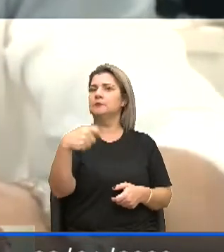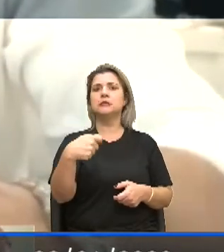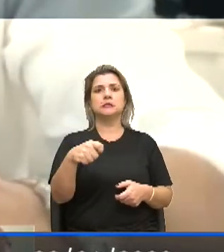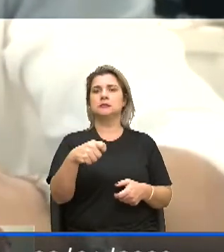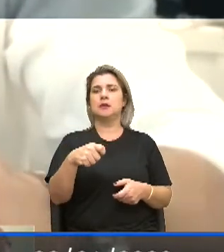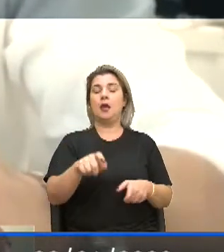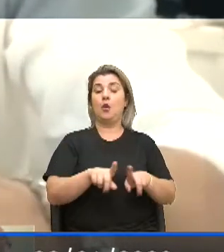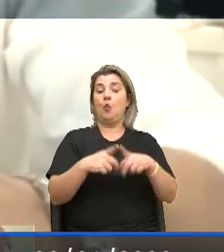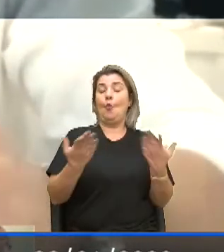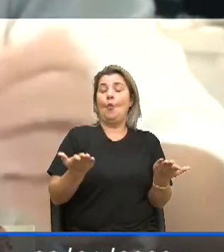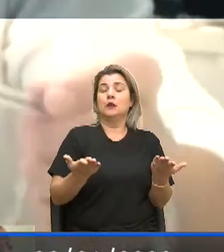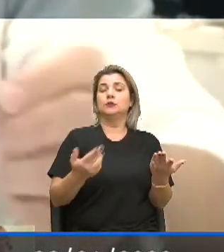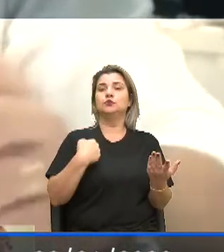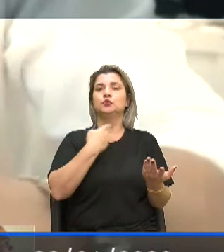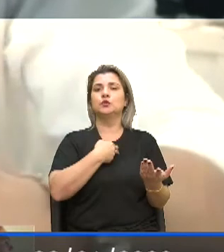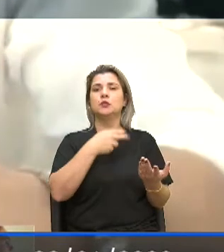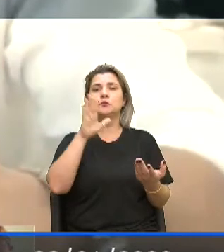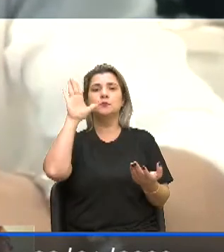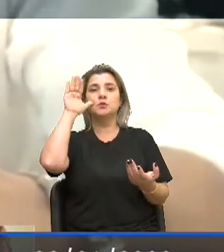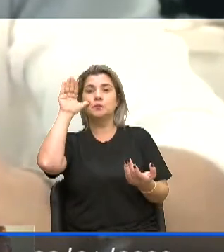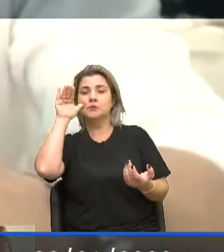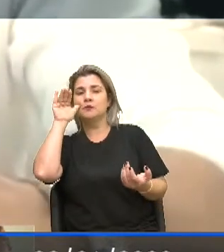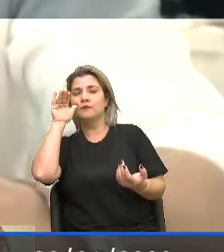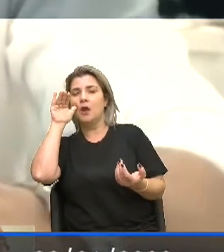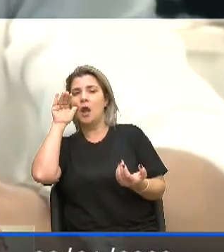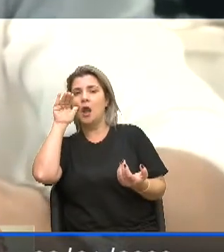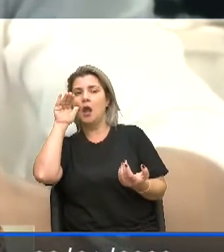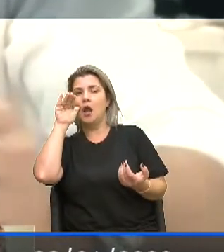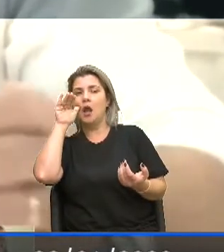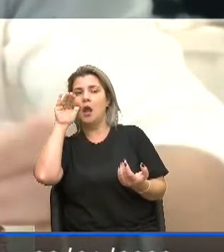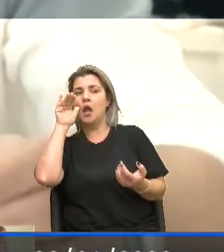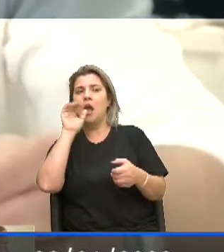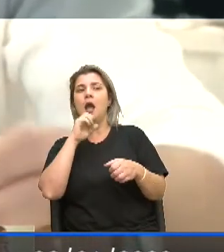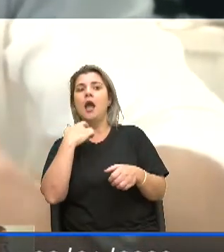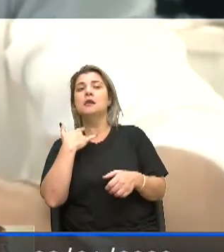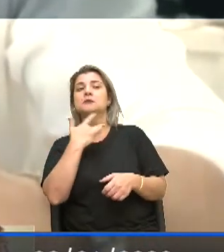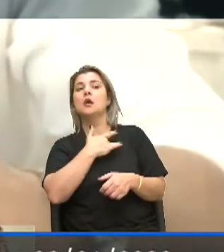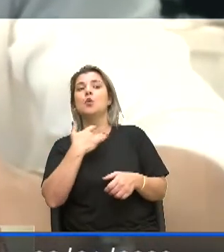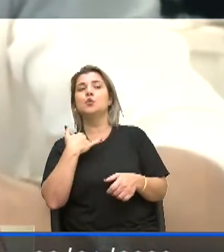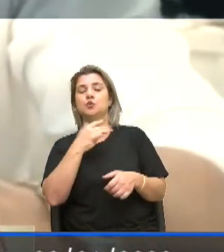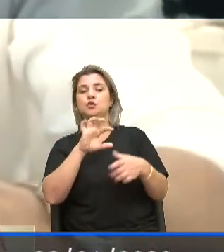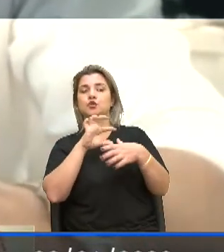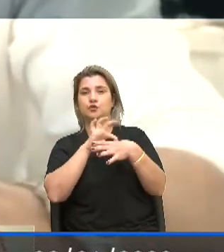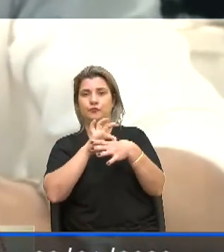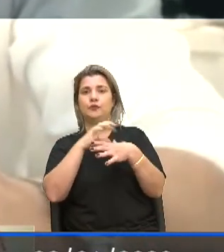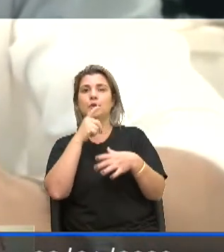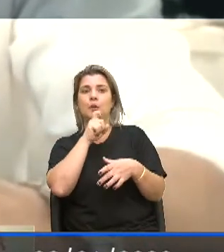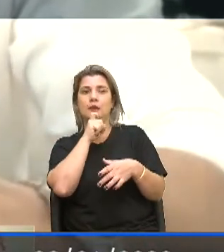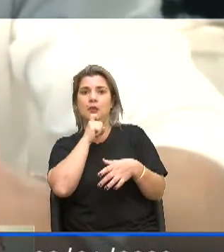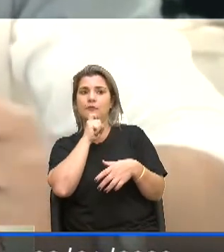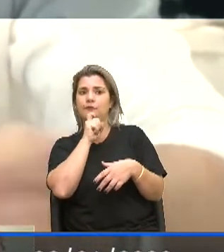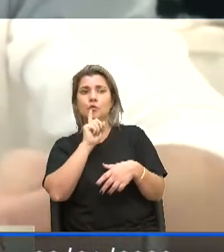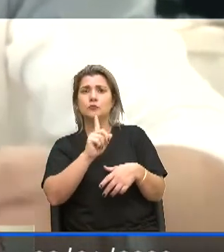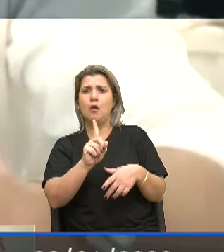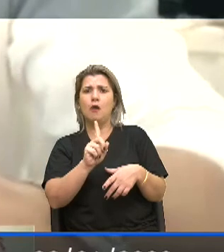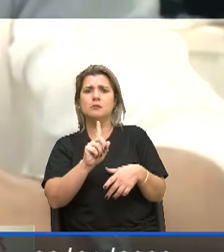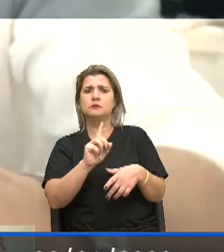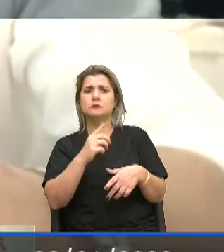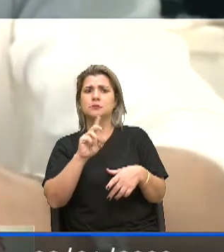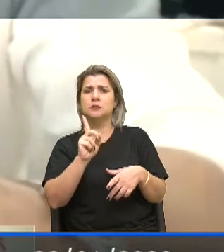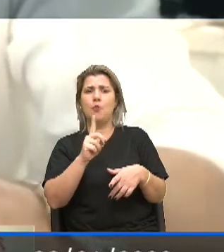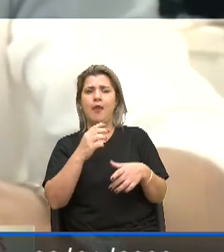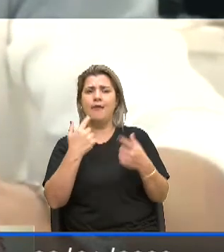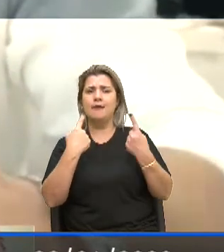de um frigorífico, a gente não é um inimigo, nós estamos indo lá para a gente tentar elucidar, inclusive contribuir